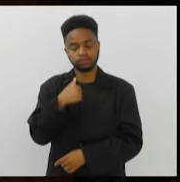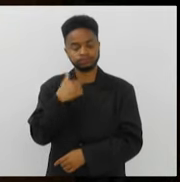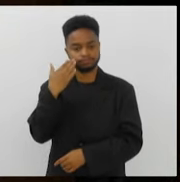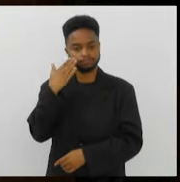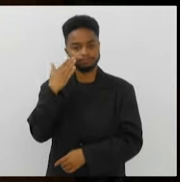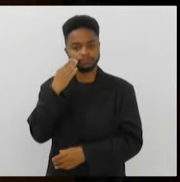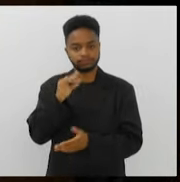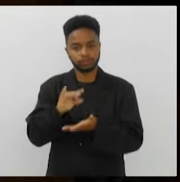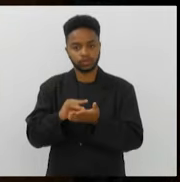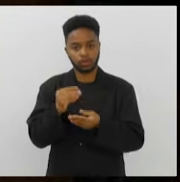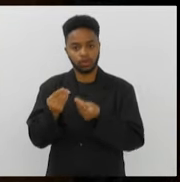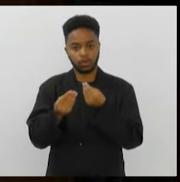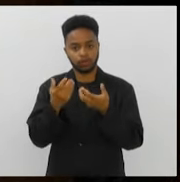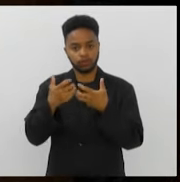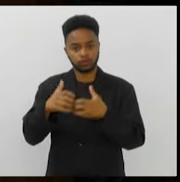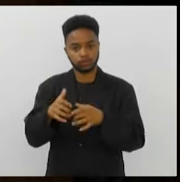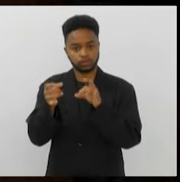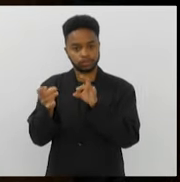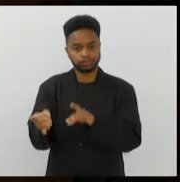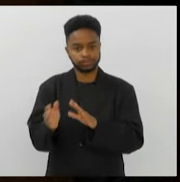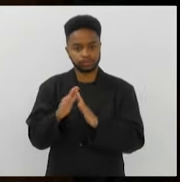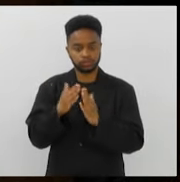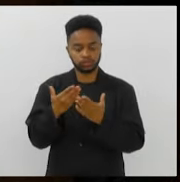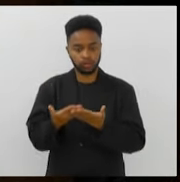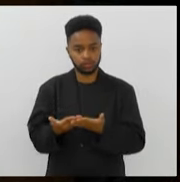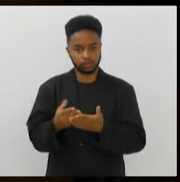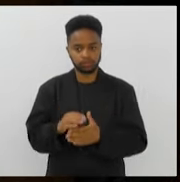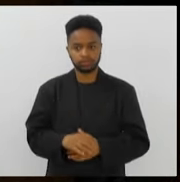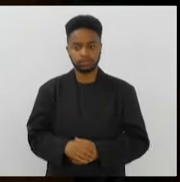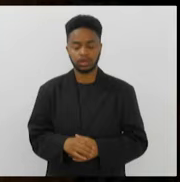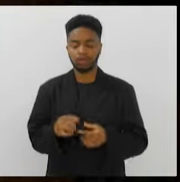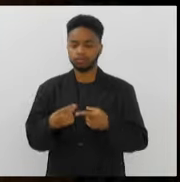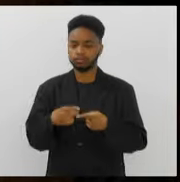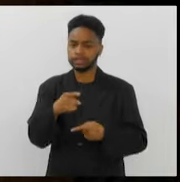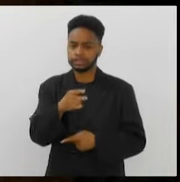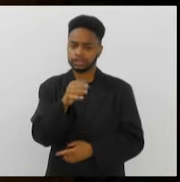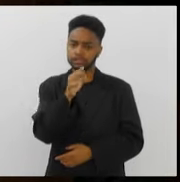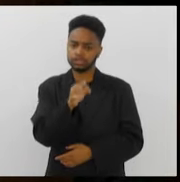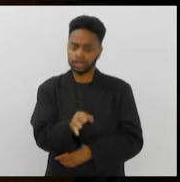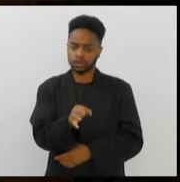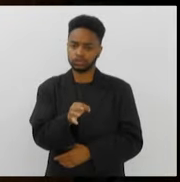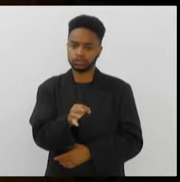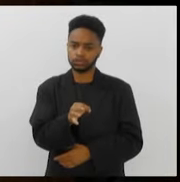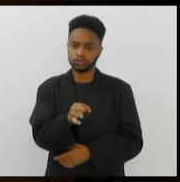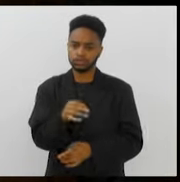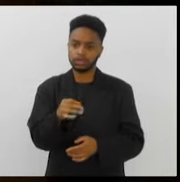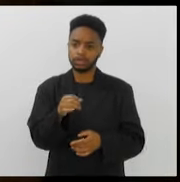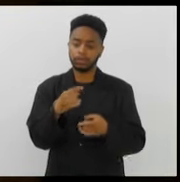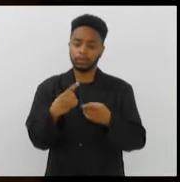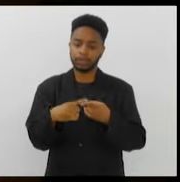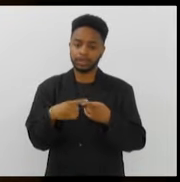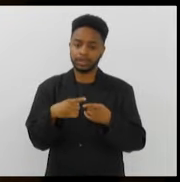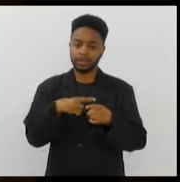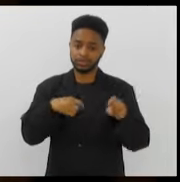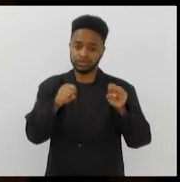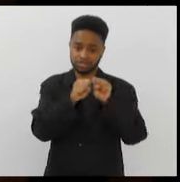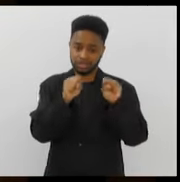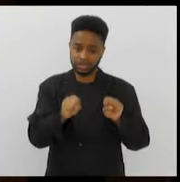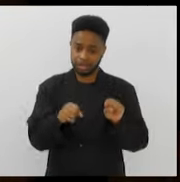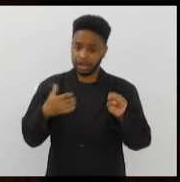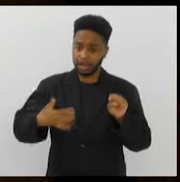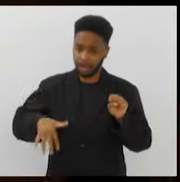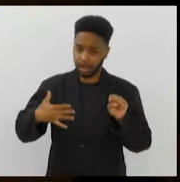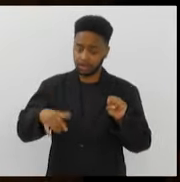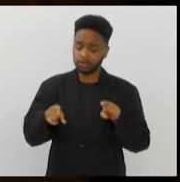que é a evasão escolar. Vossa Excelência está coberto de razão. Montar um sistema que não é barato, que